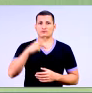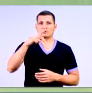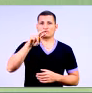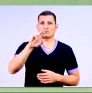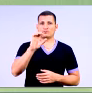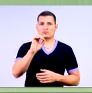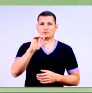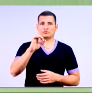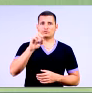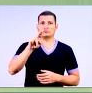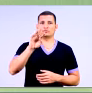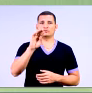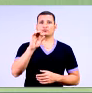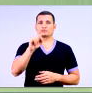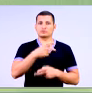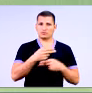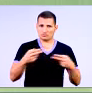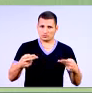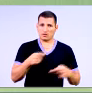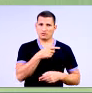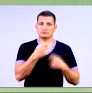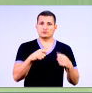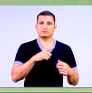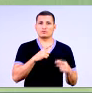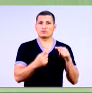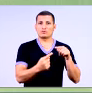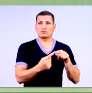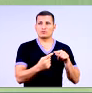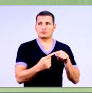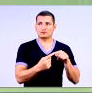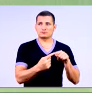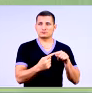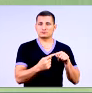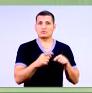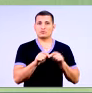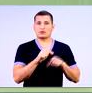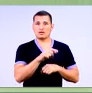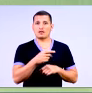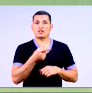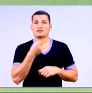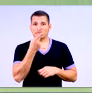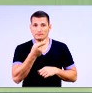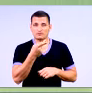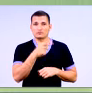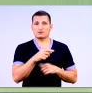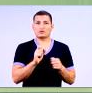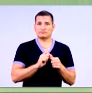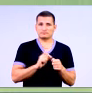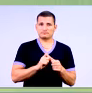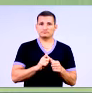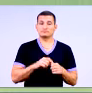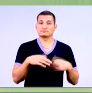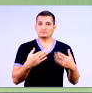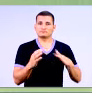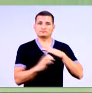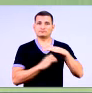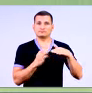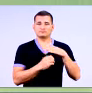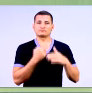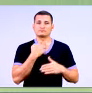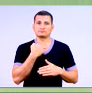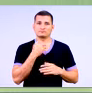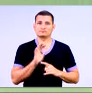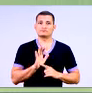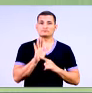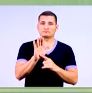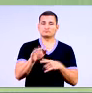produtos e esse serviço, ela tem que ter coerência entre o que ela diz e o que ela faz, né? Então, a empresa não pode oferecer